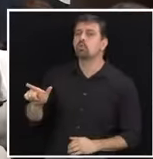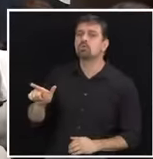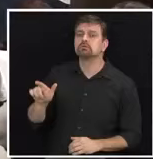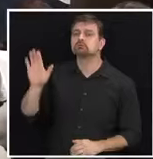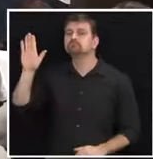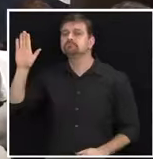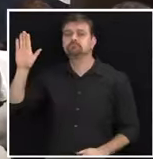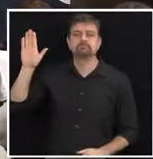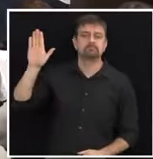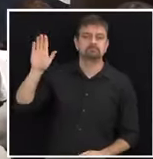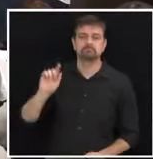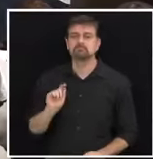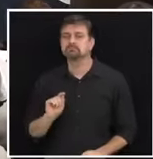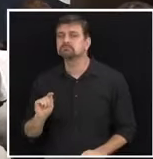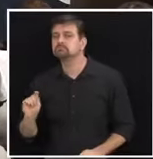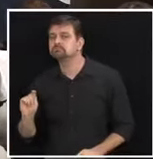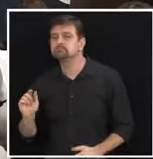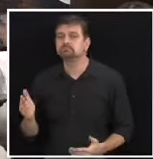pergunta?